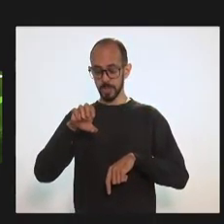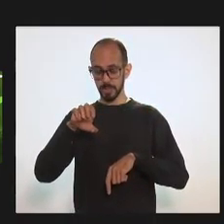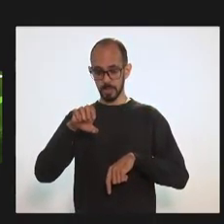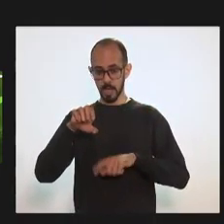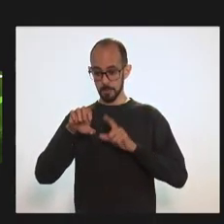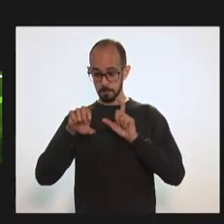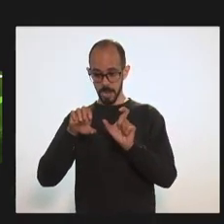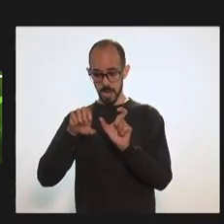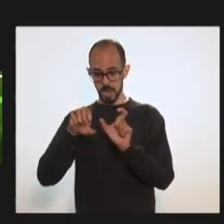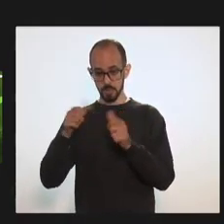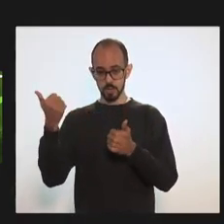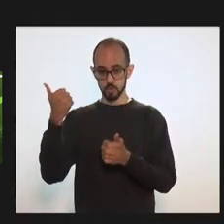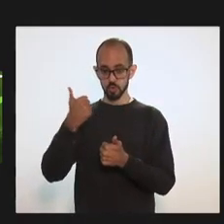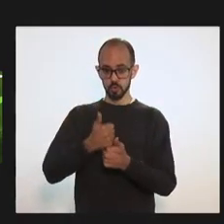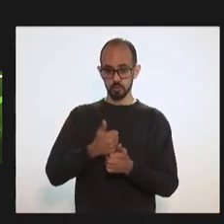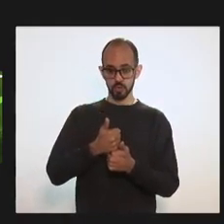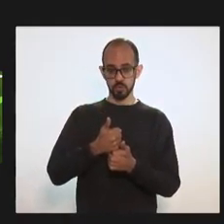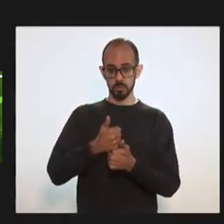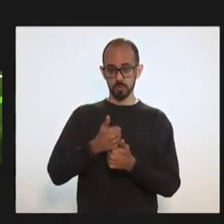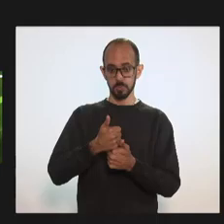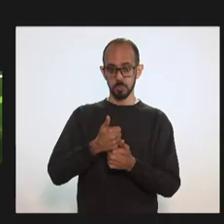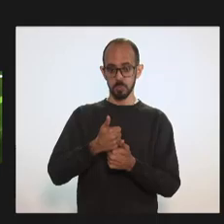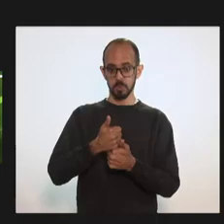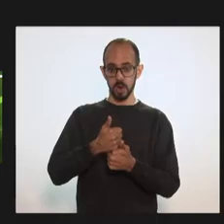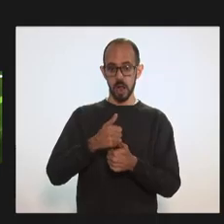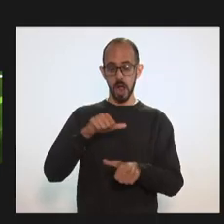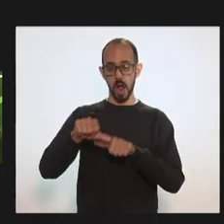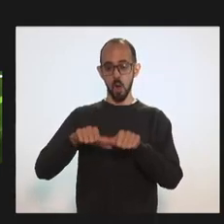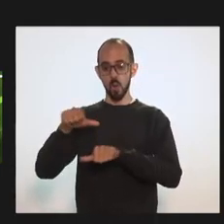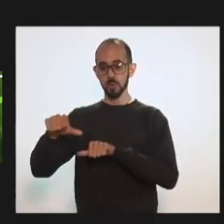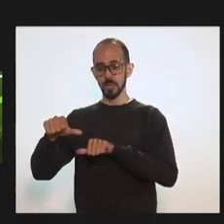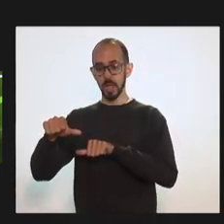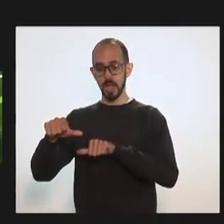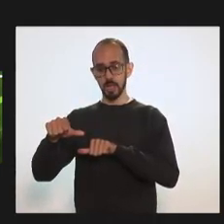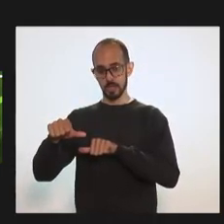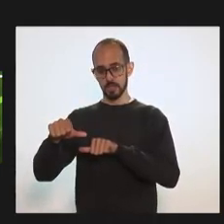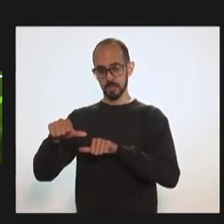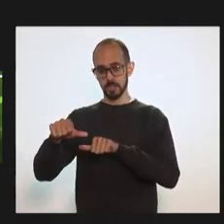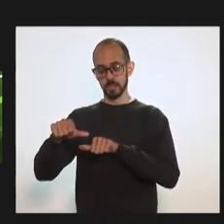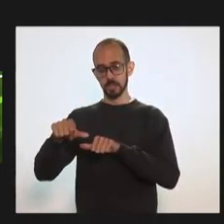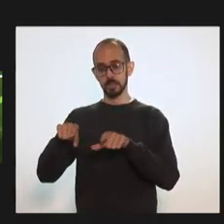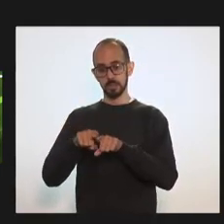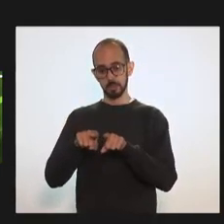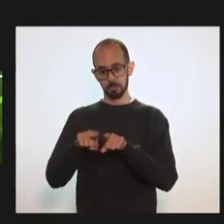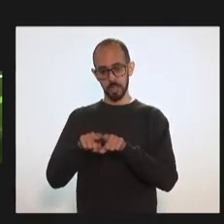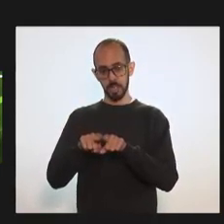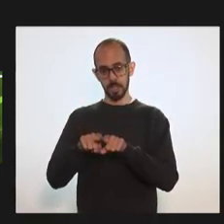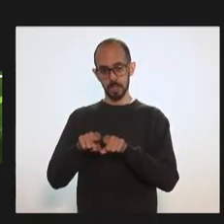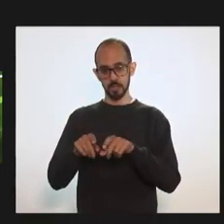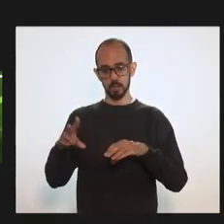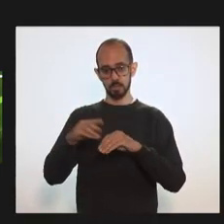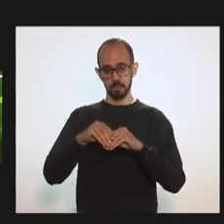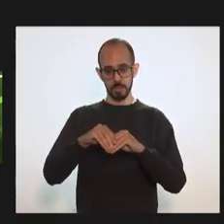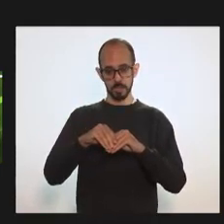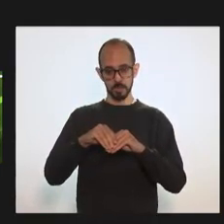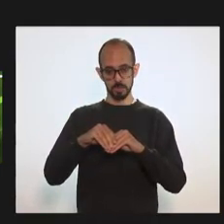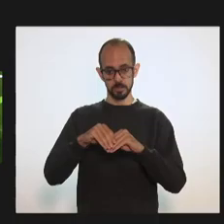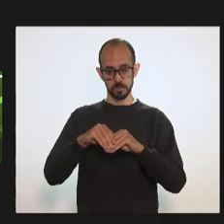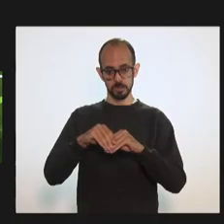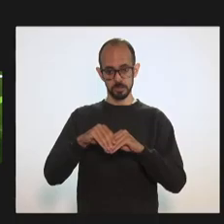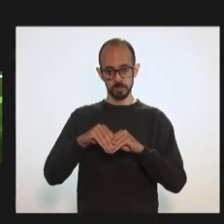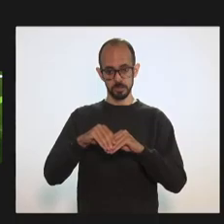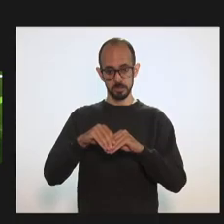Ele perde a autoria. Continua com a autoria. As especificidades continuam na lei dele. No caput, em vez de dizer dispõe, diz